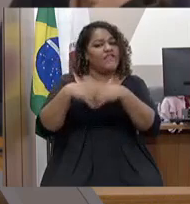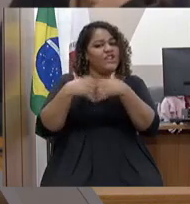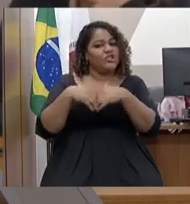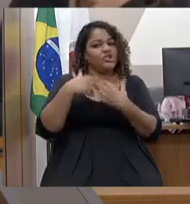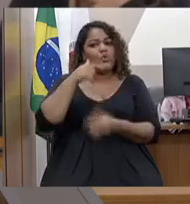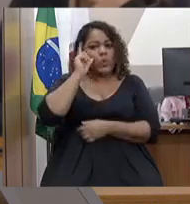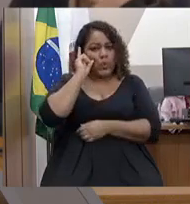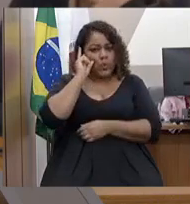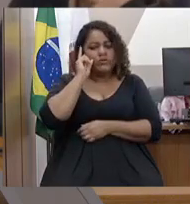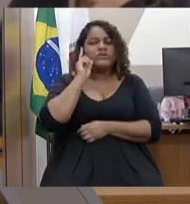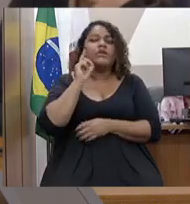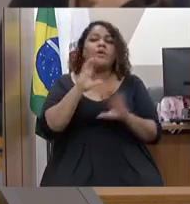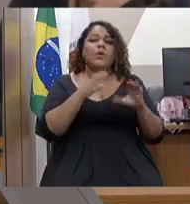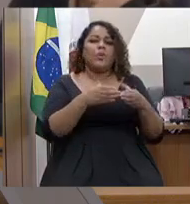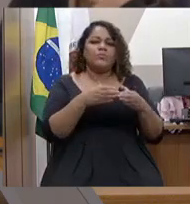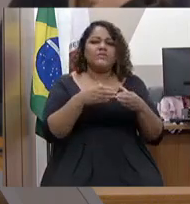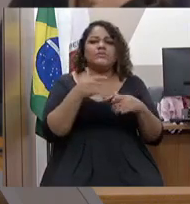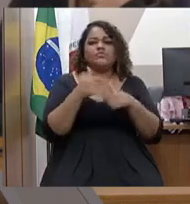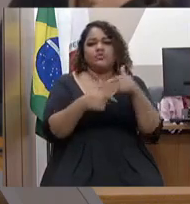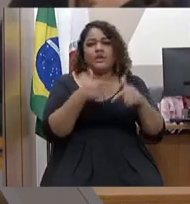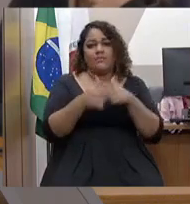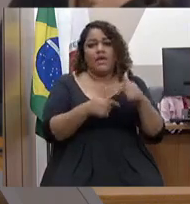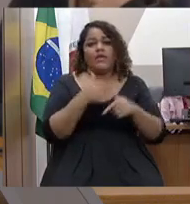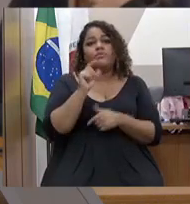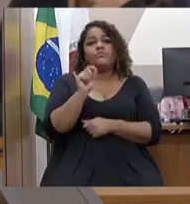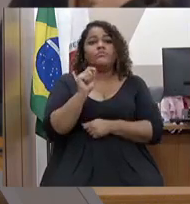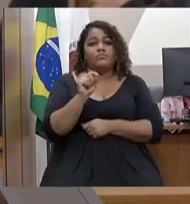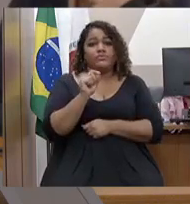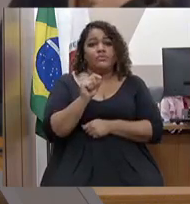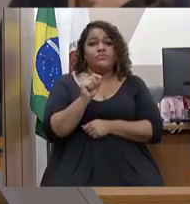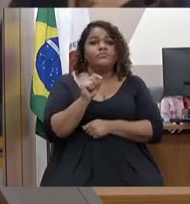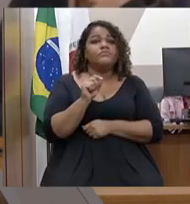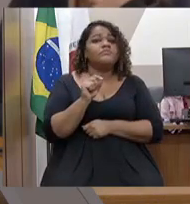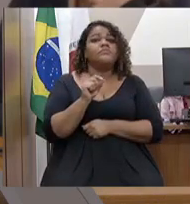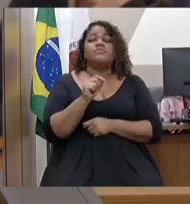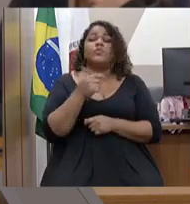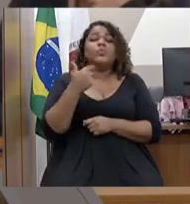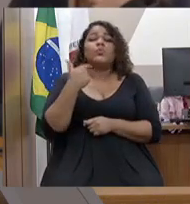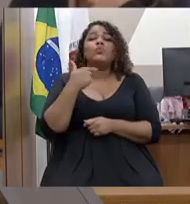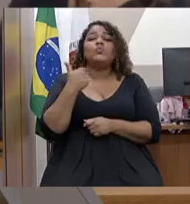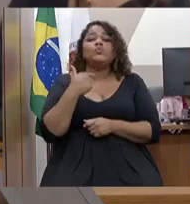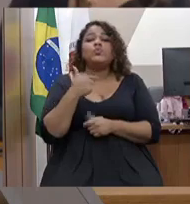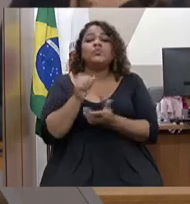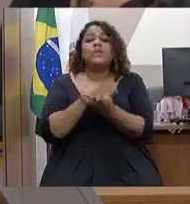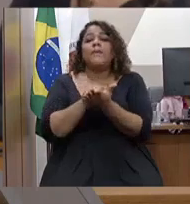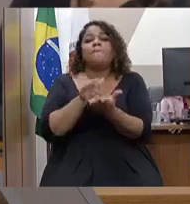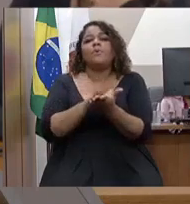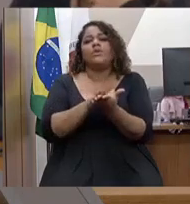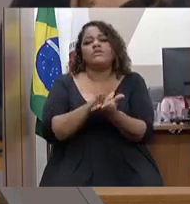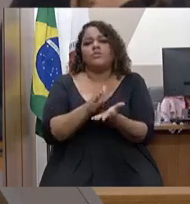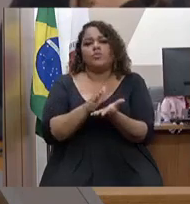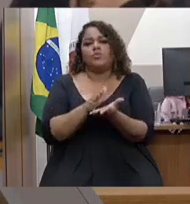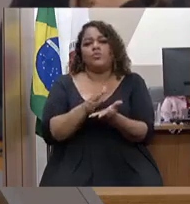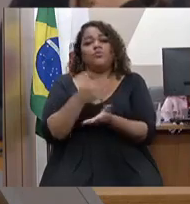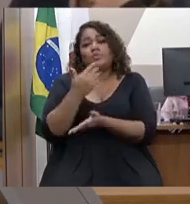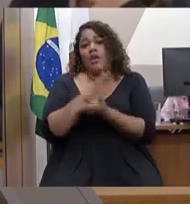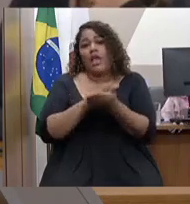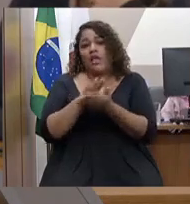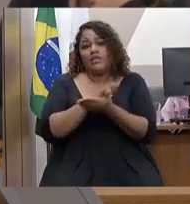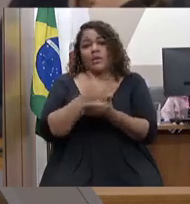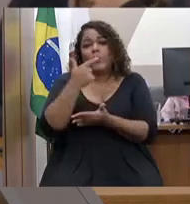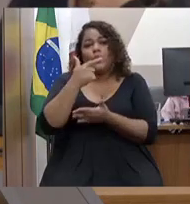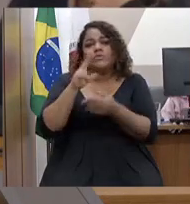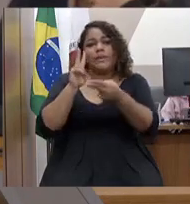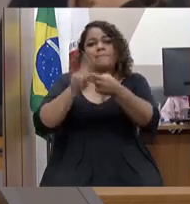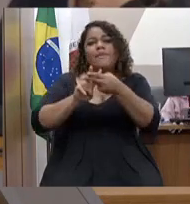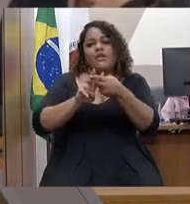todos nós como não há punição para essas coisas né não há punição nenhuma para essas coisas não há ninguém preso pelo